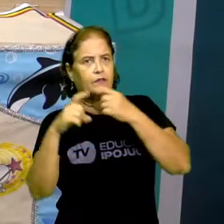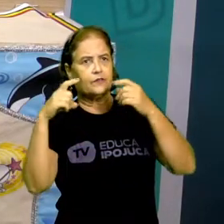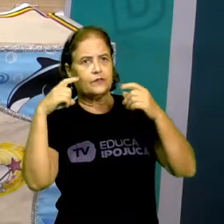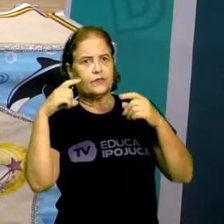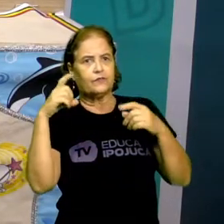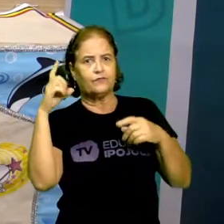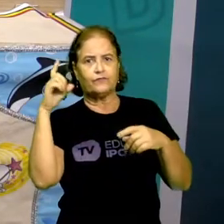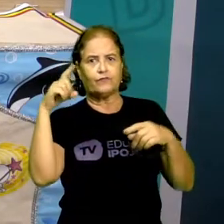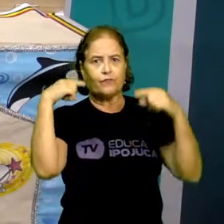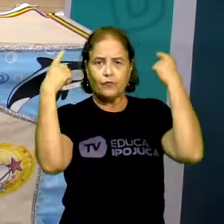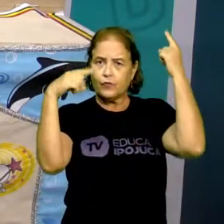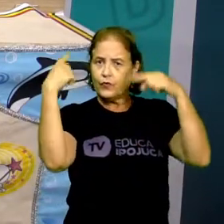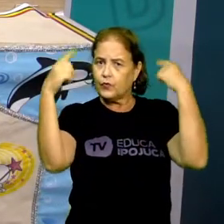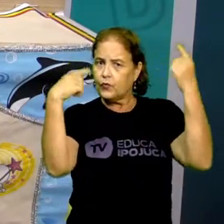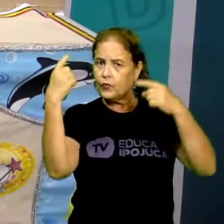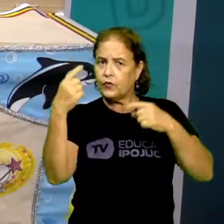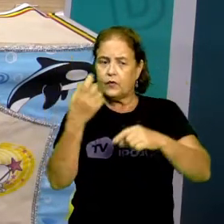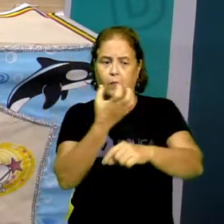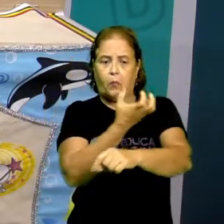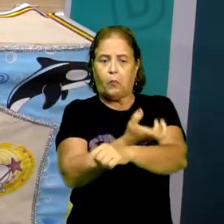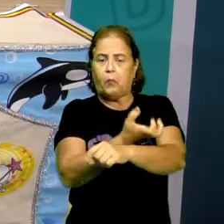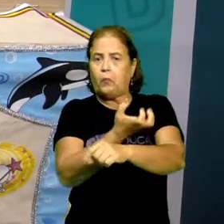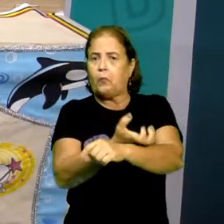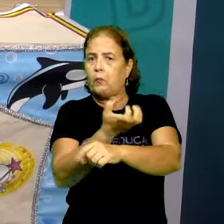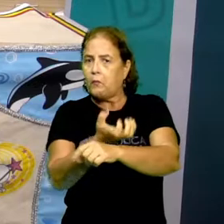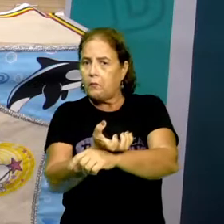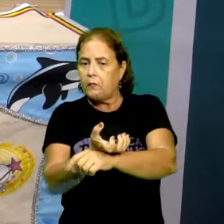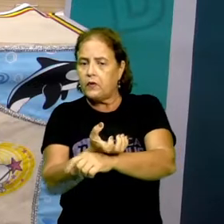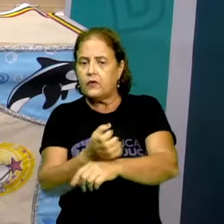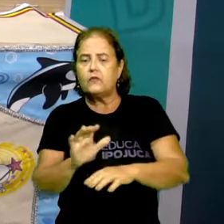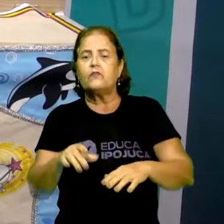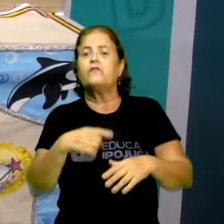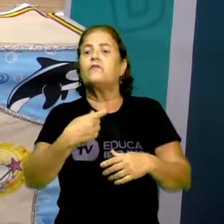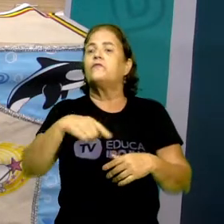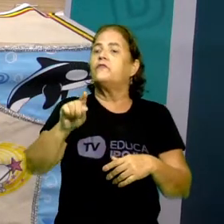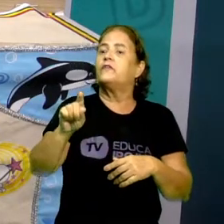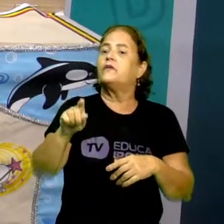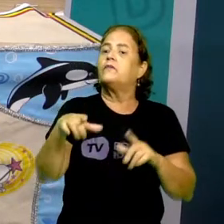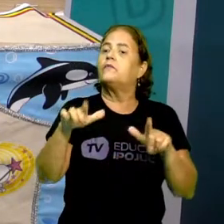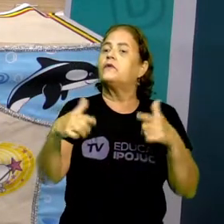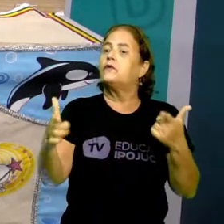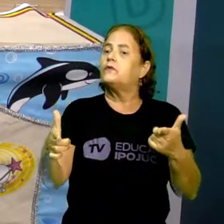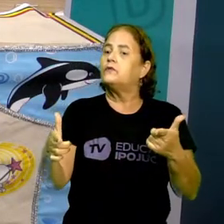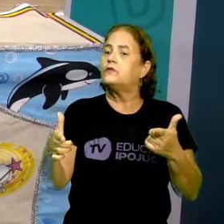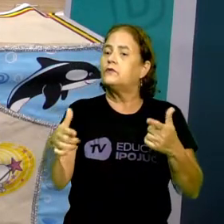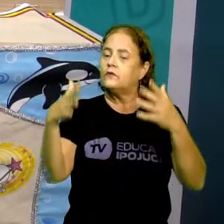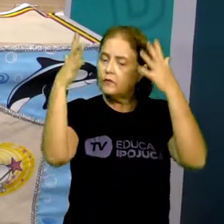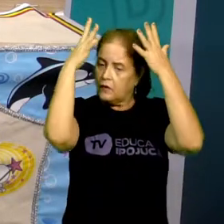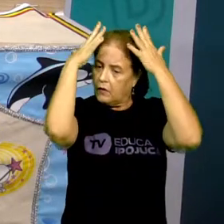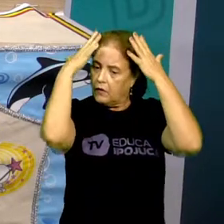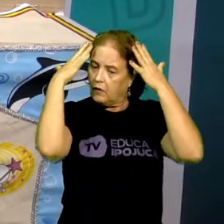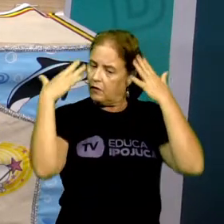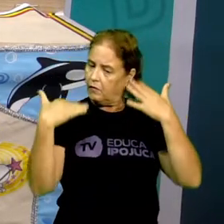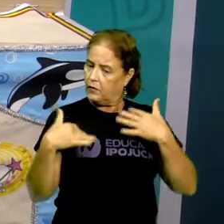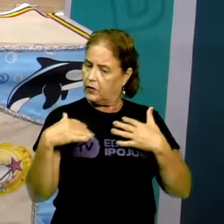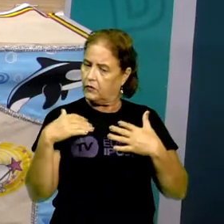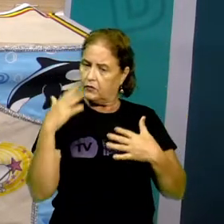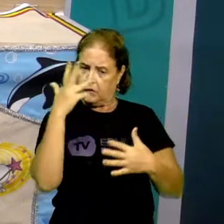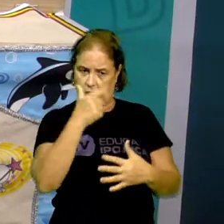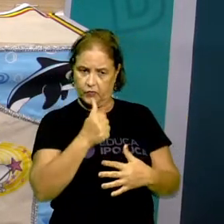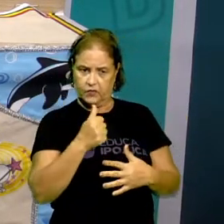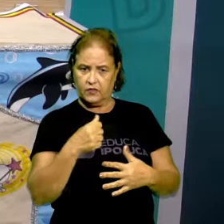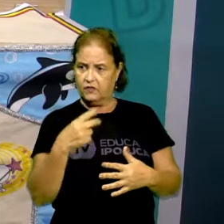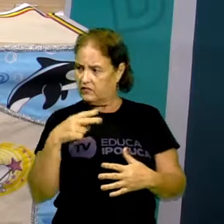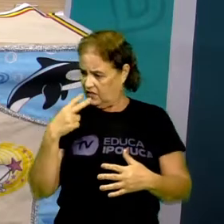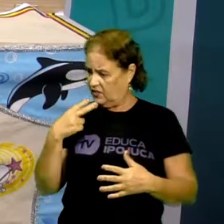espetado. Pra onde tu vais com tão bela peruca? Tu tá vendo alguma peruca nessa largata, Leiturinha? Eu